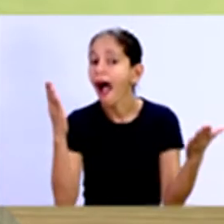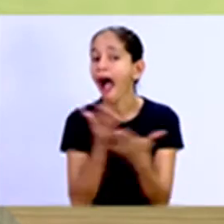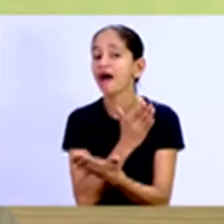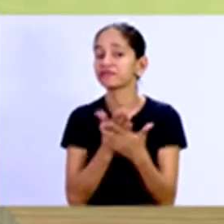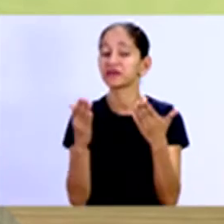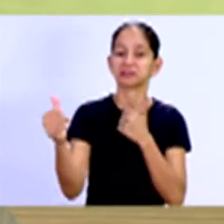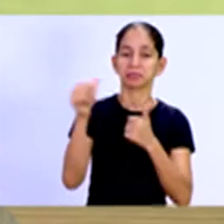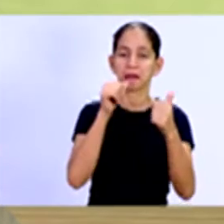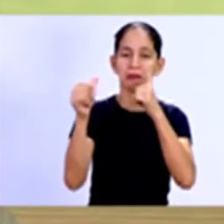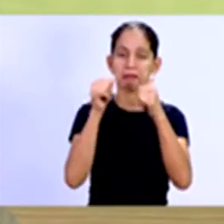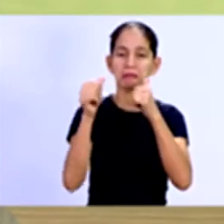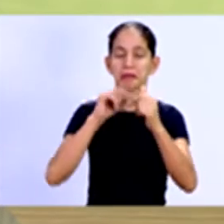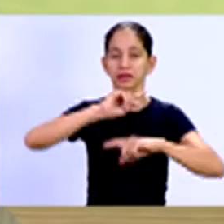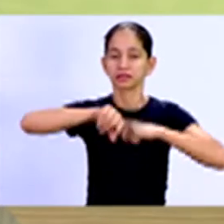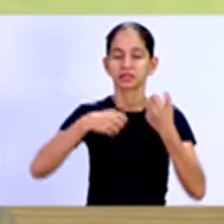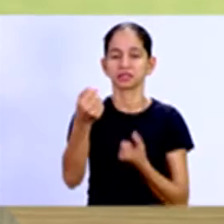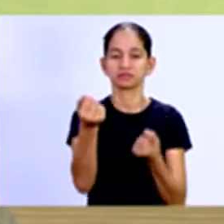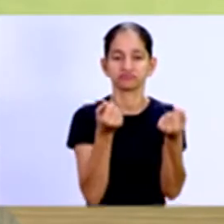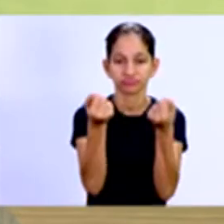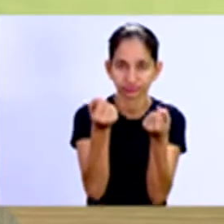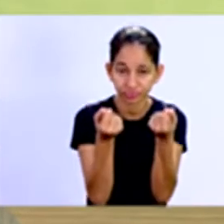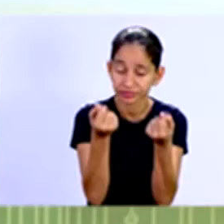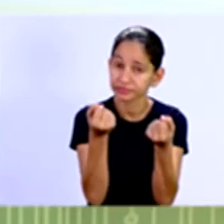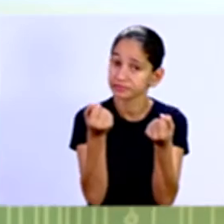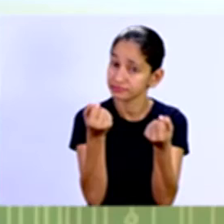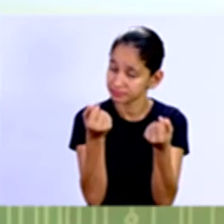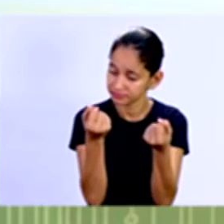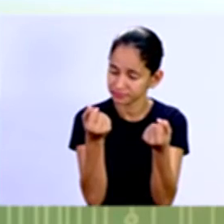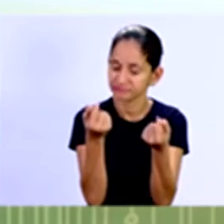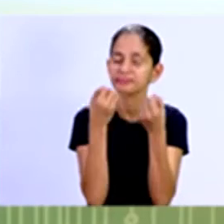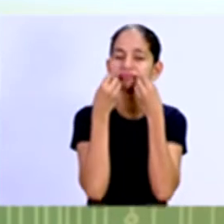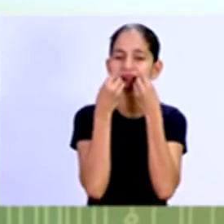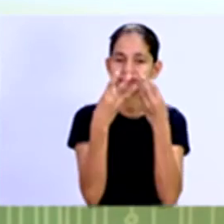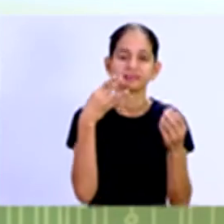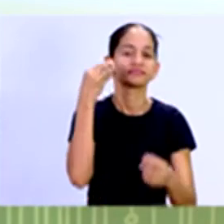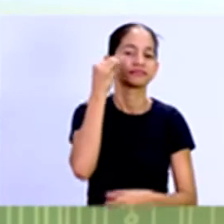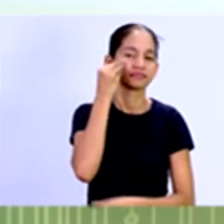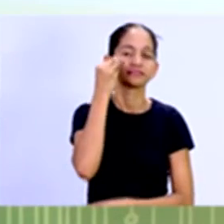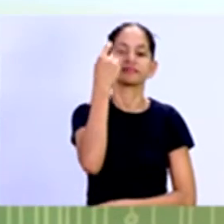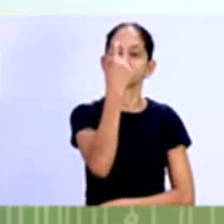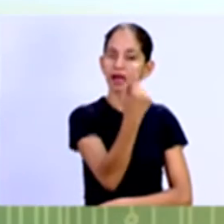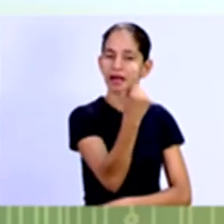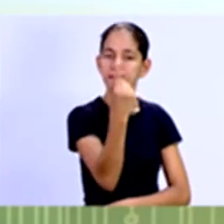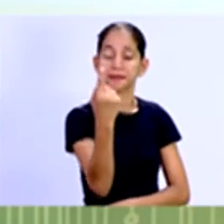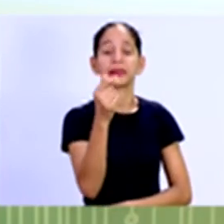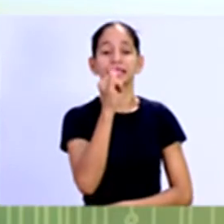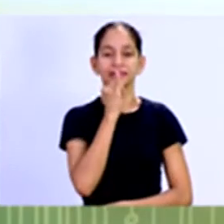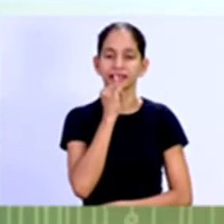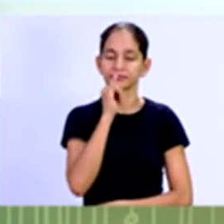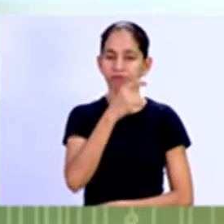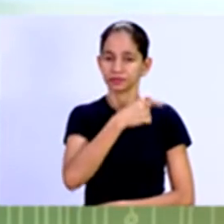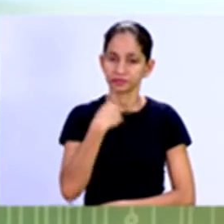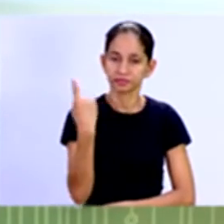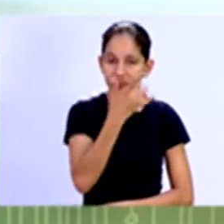bebemos e dirigimos. Esse exemplo do trânsito é muito interessante porque quando a gente está no trânsito,